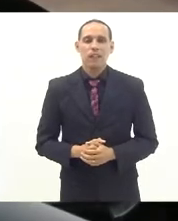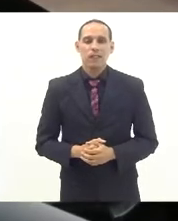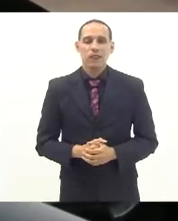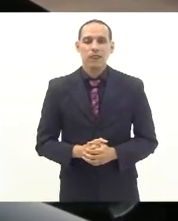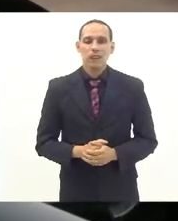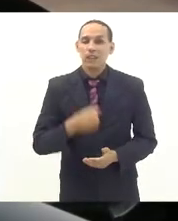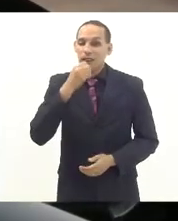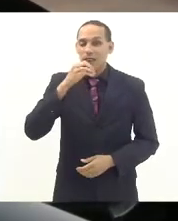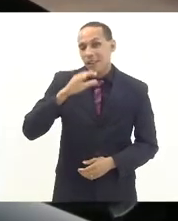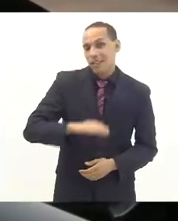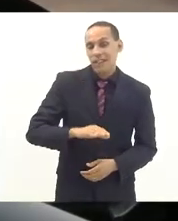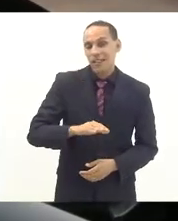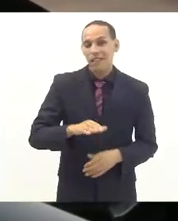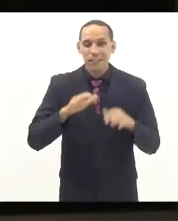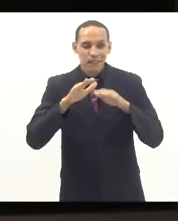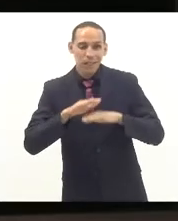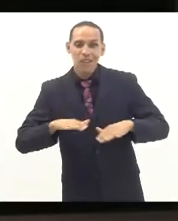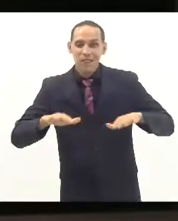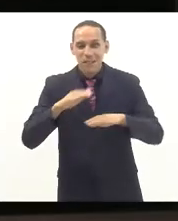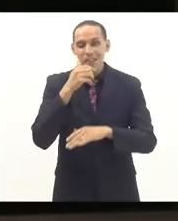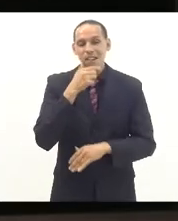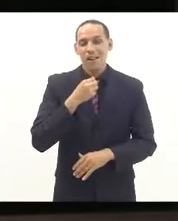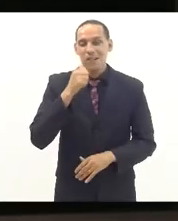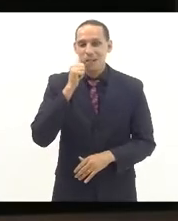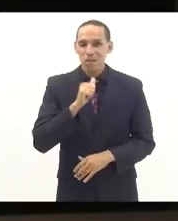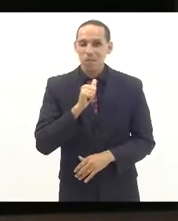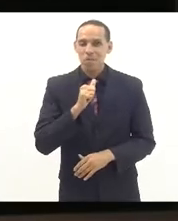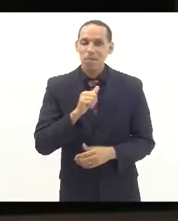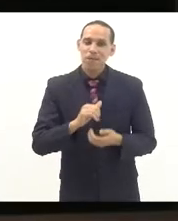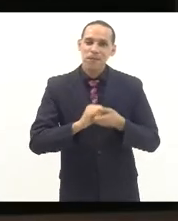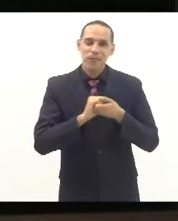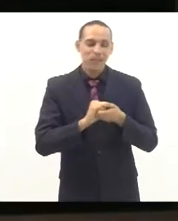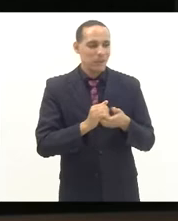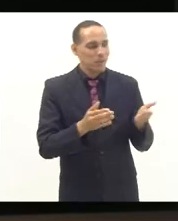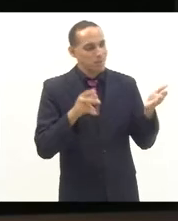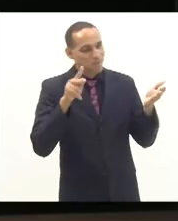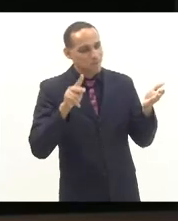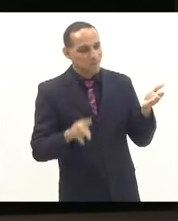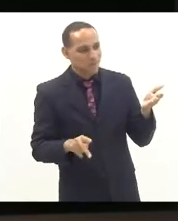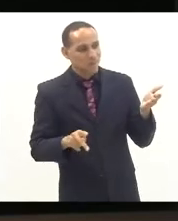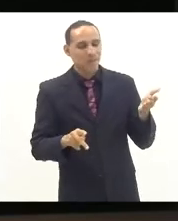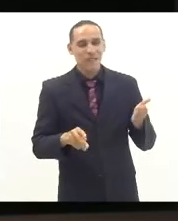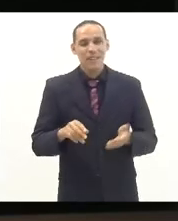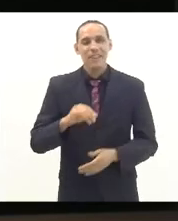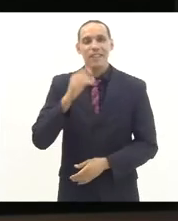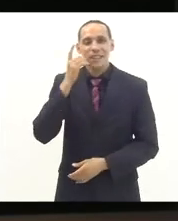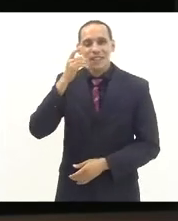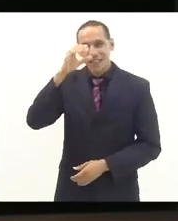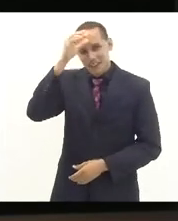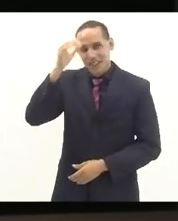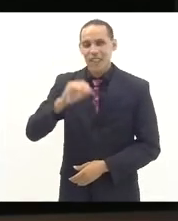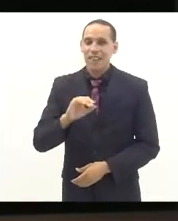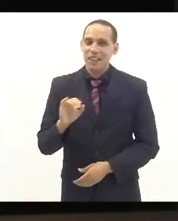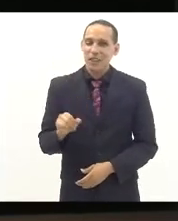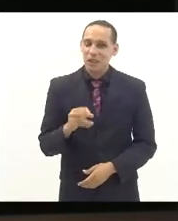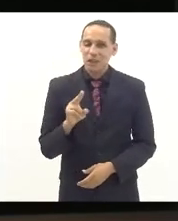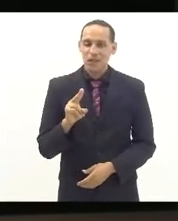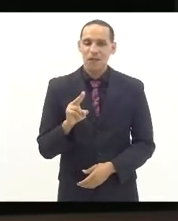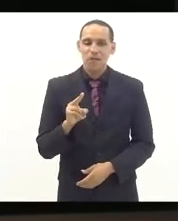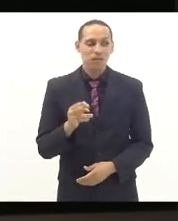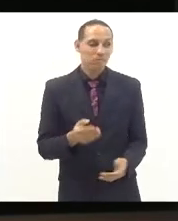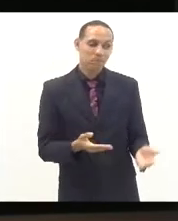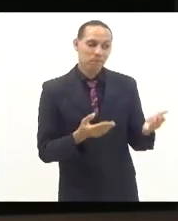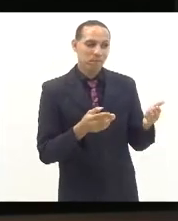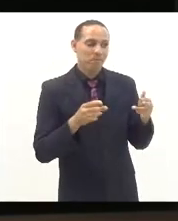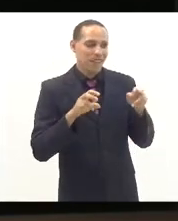Oi boa tarde a todos e se todos sal da nossa presidente em exercício deputada tia Ju dizer que as a